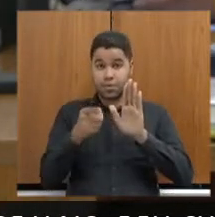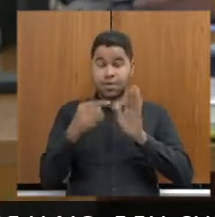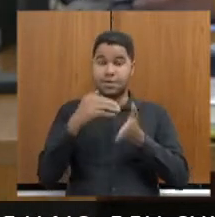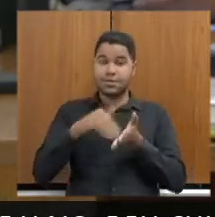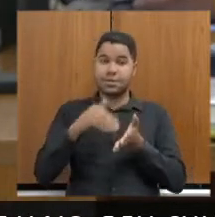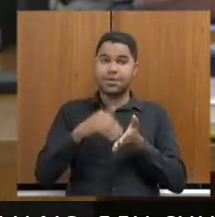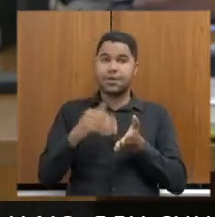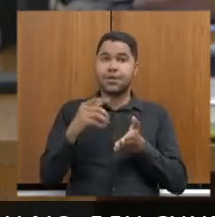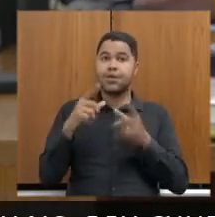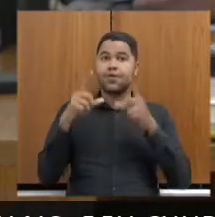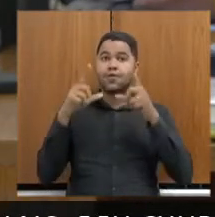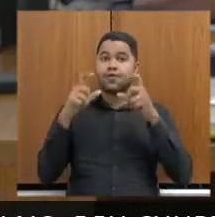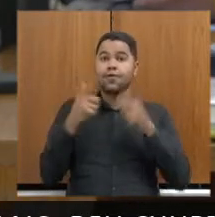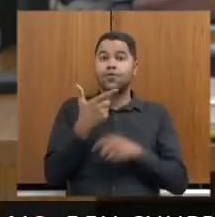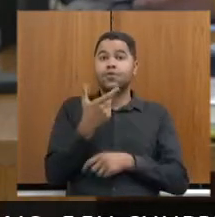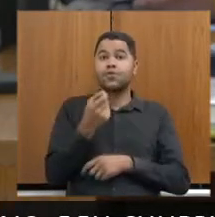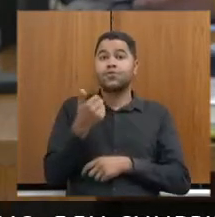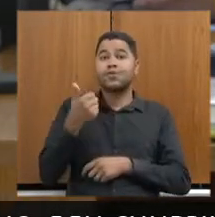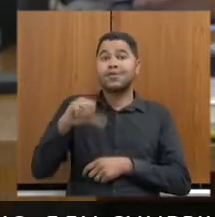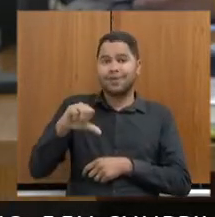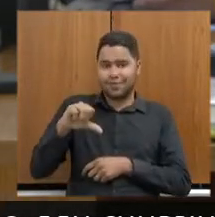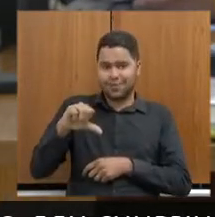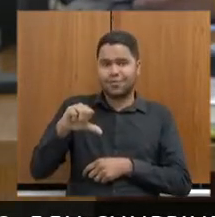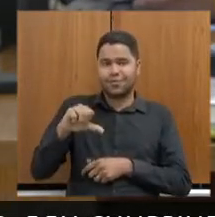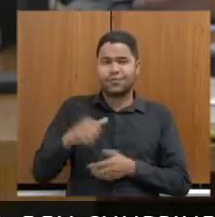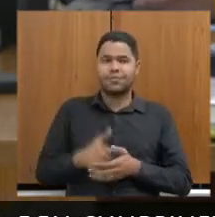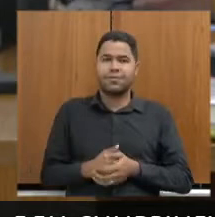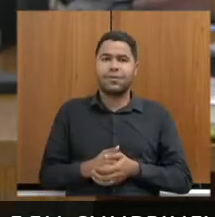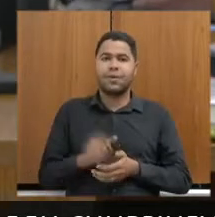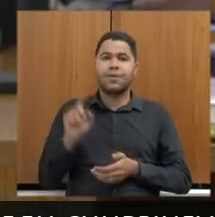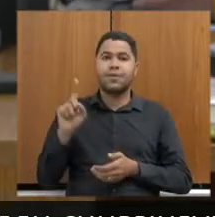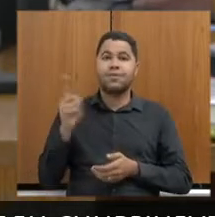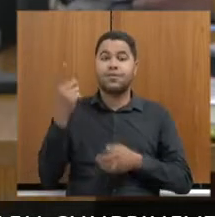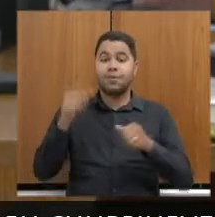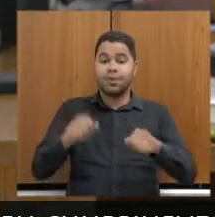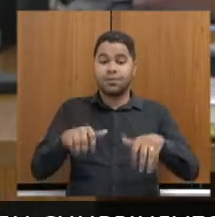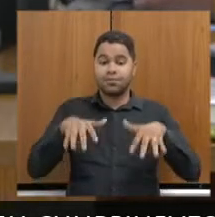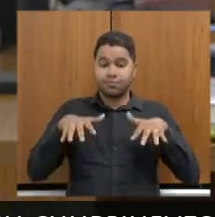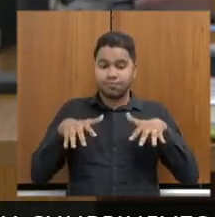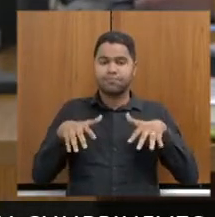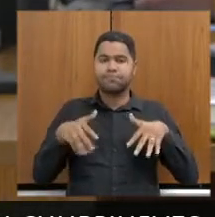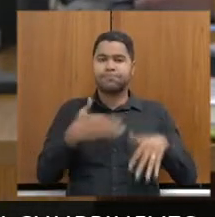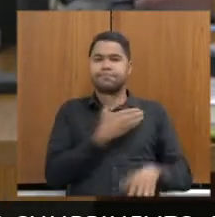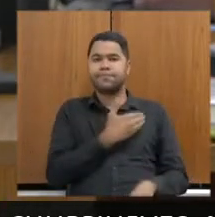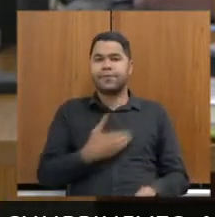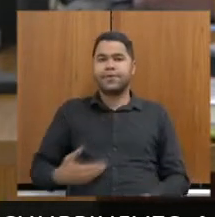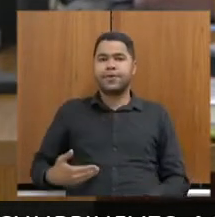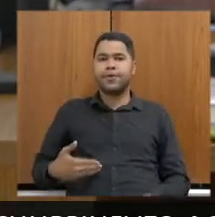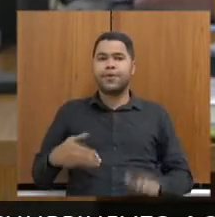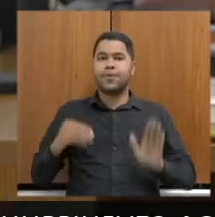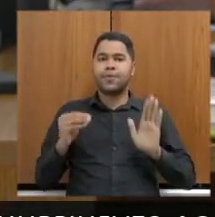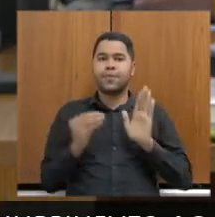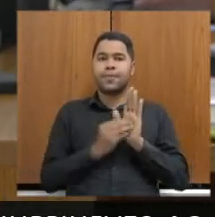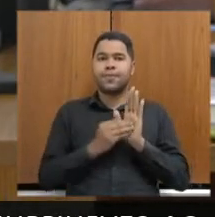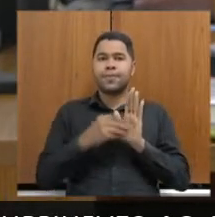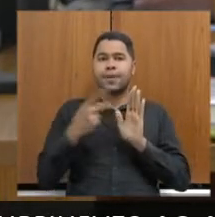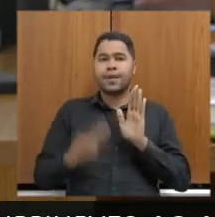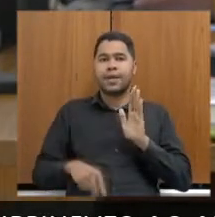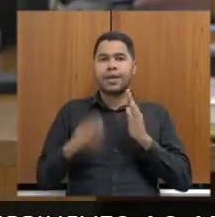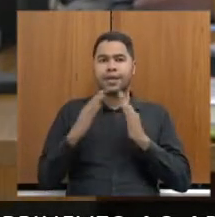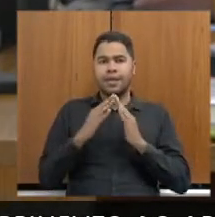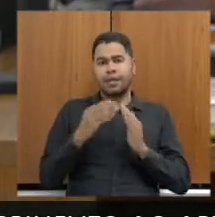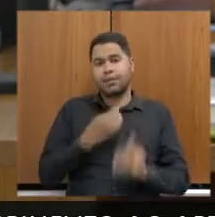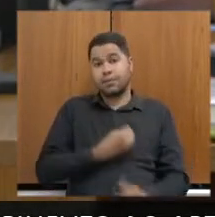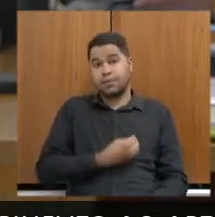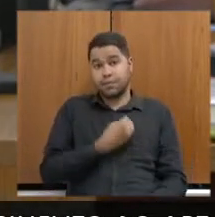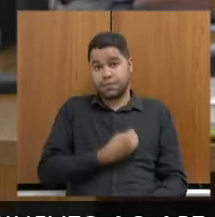uma foto de 2019 a primeira audiência pública que nós colocamos aqui na casa que eu